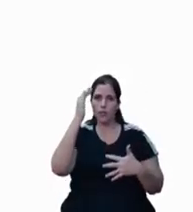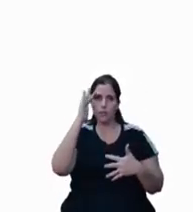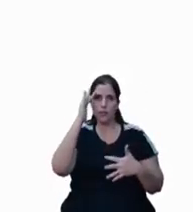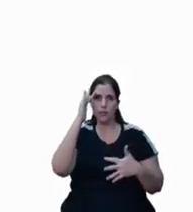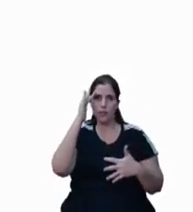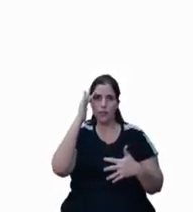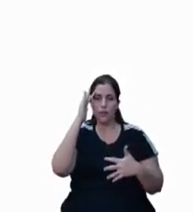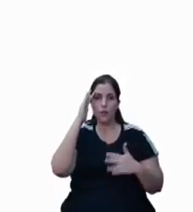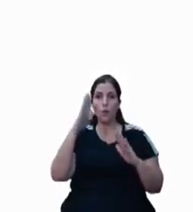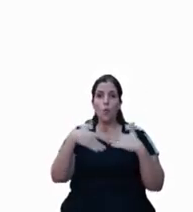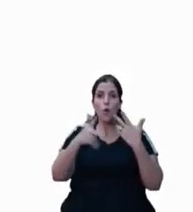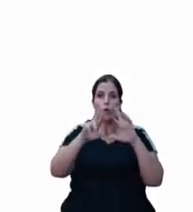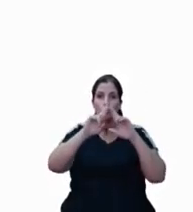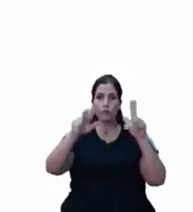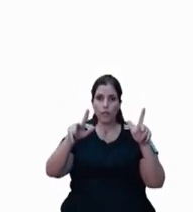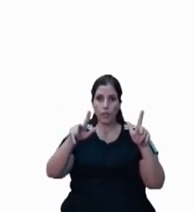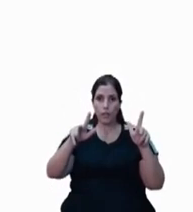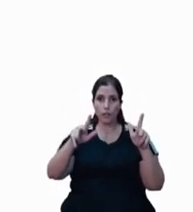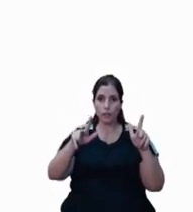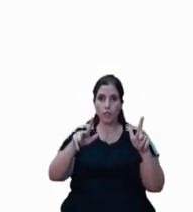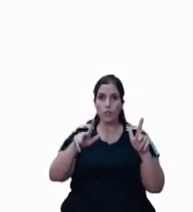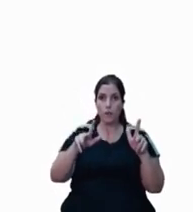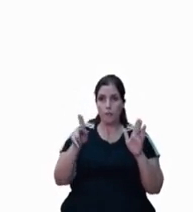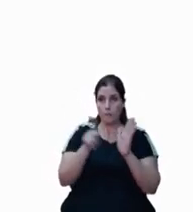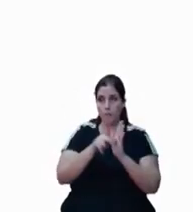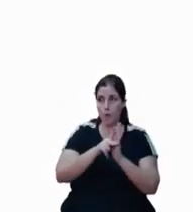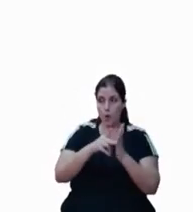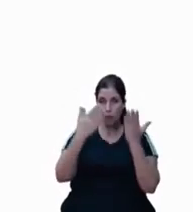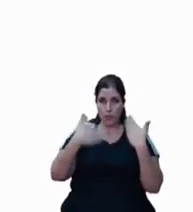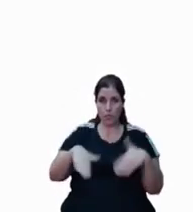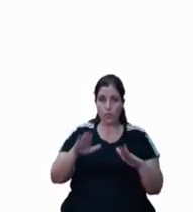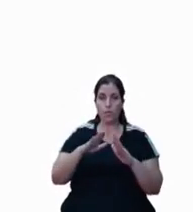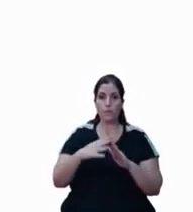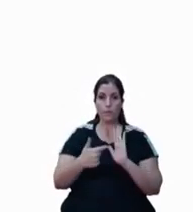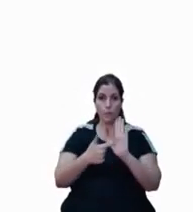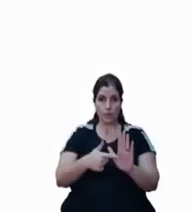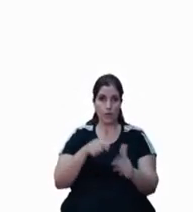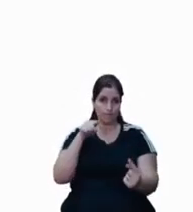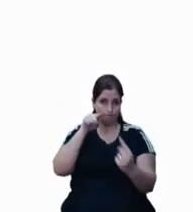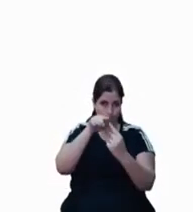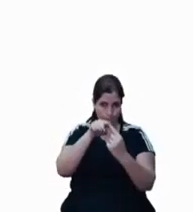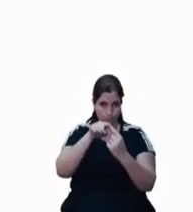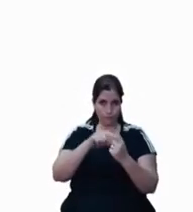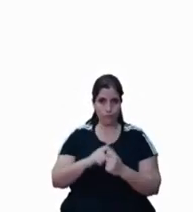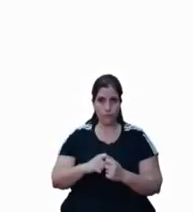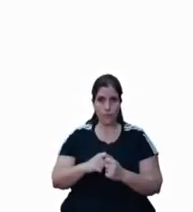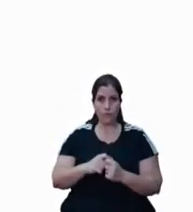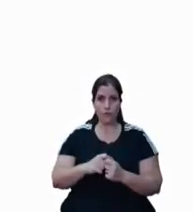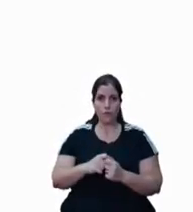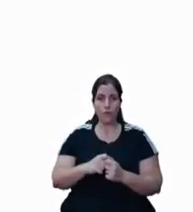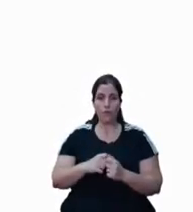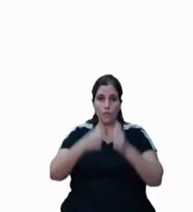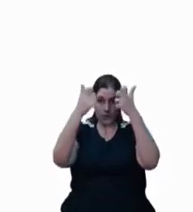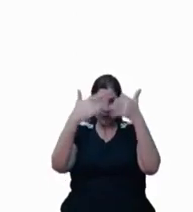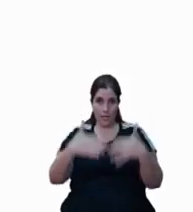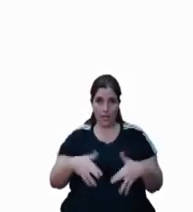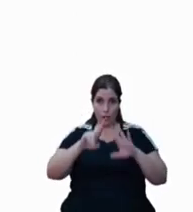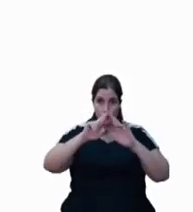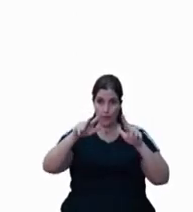a distinção entre síndromes clínicas e diagnósticos mais precisos. A seguir, explicarei as